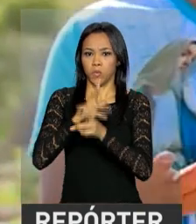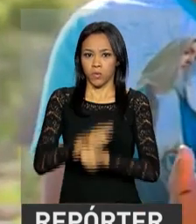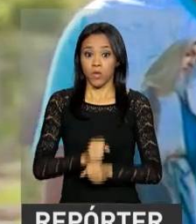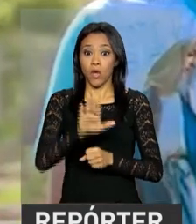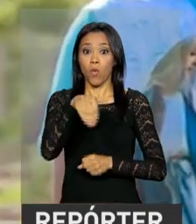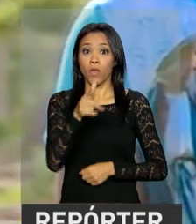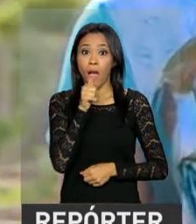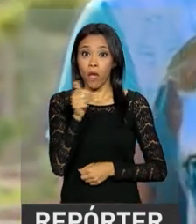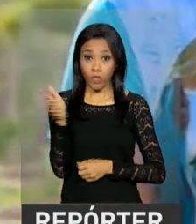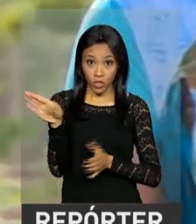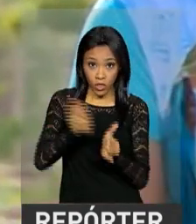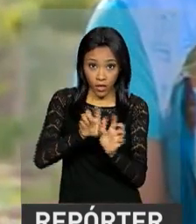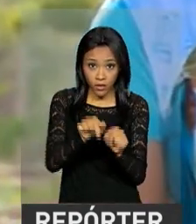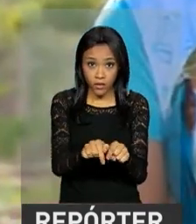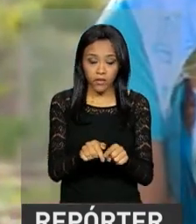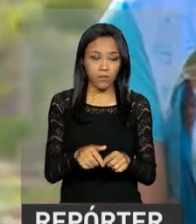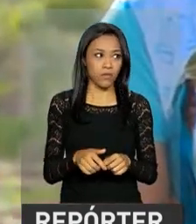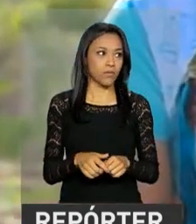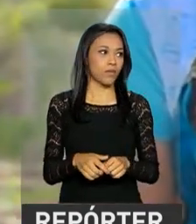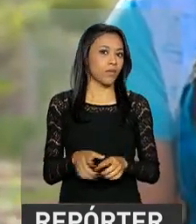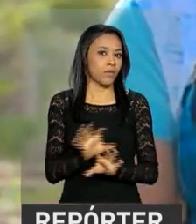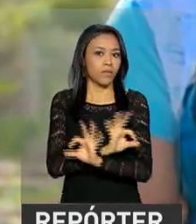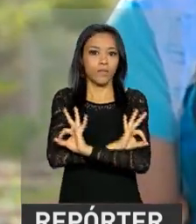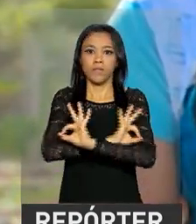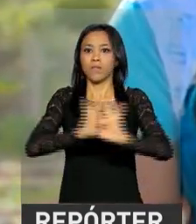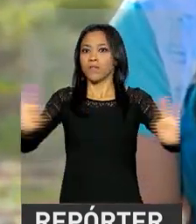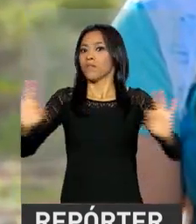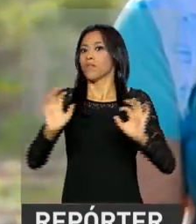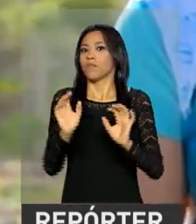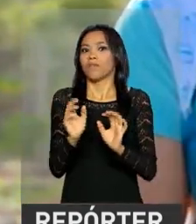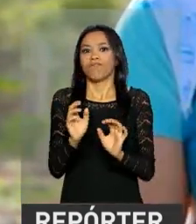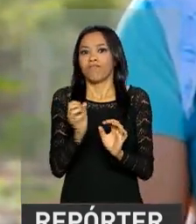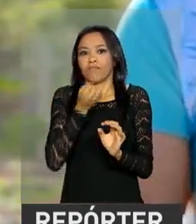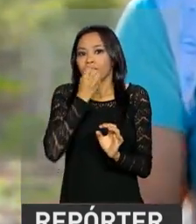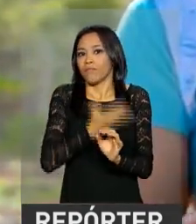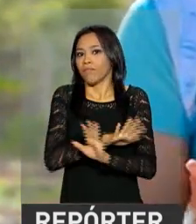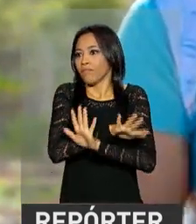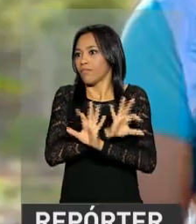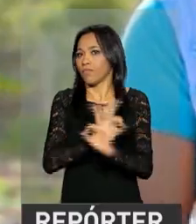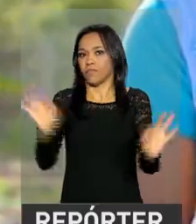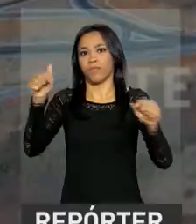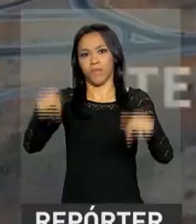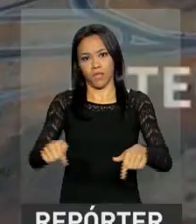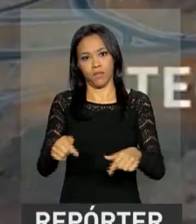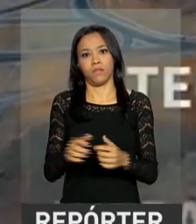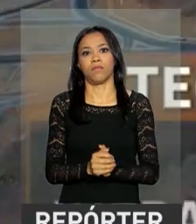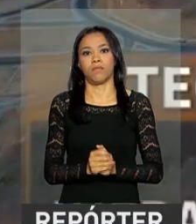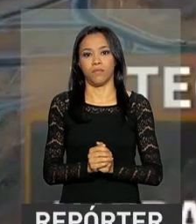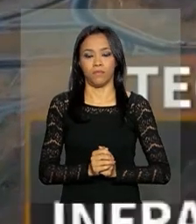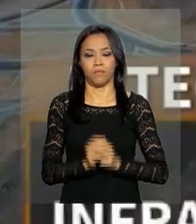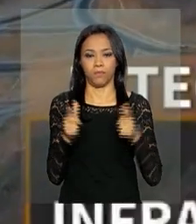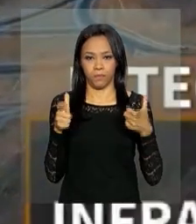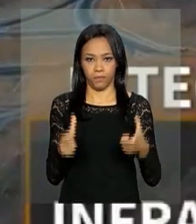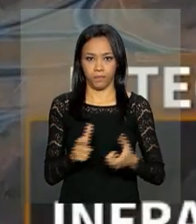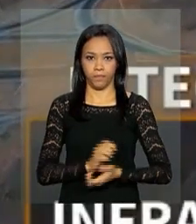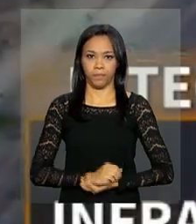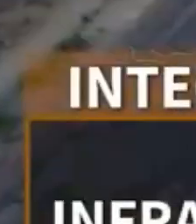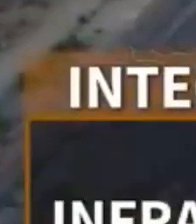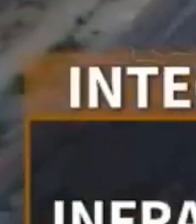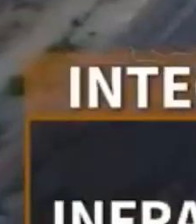quando essa água chegar aqui, essa vila vai ser um paraíso. Pode ter certeza. Essa e as outras, né?